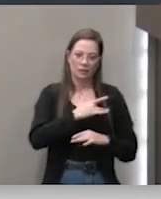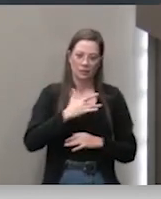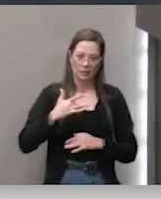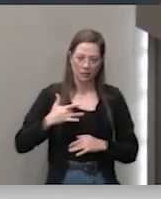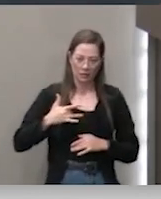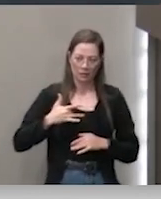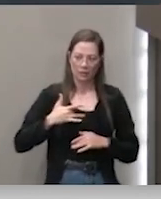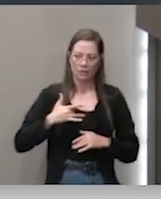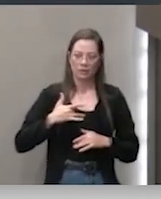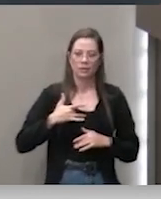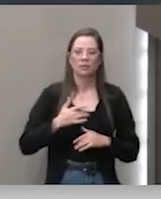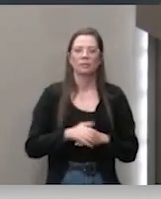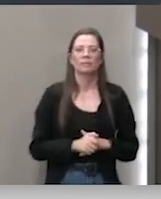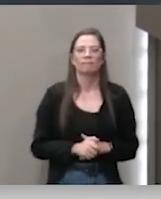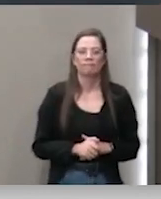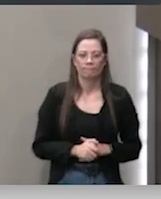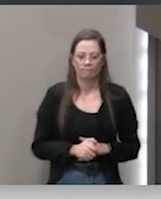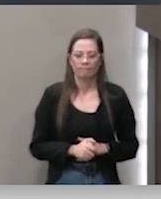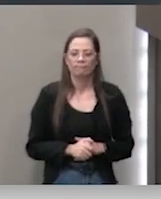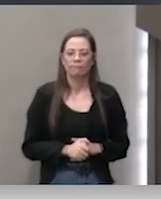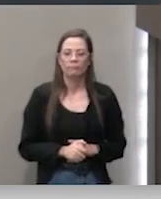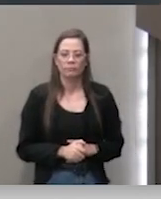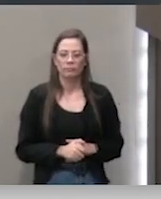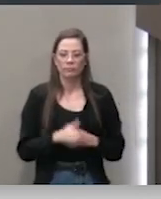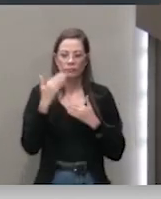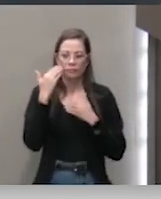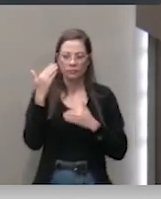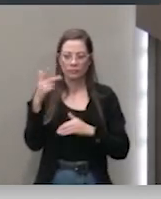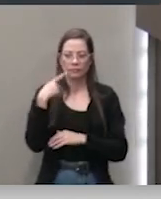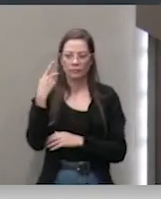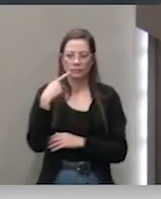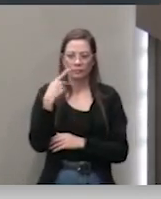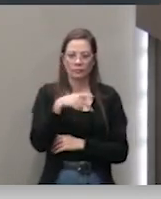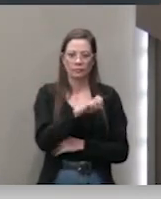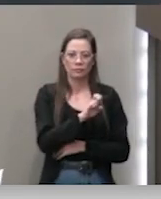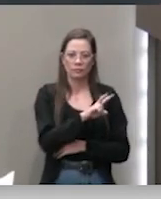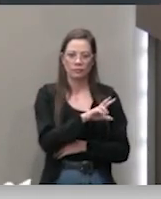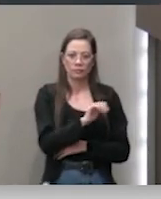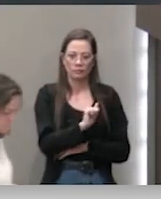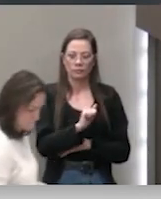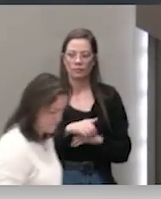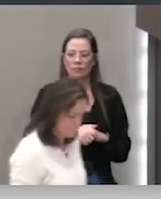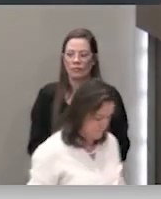saúde e os servidores. Obrigado, vereadora Eva.